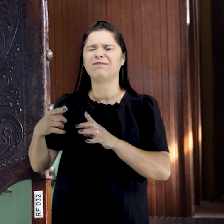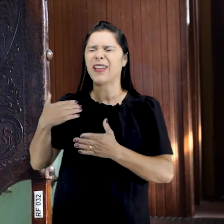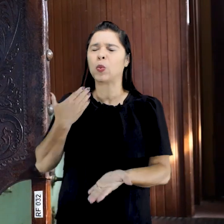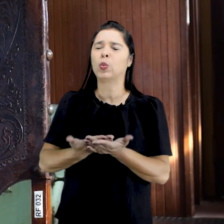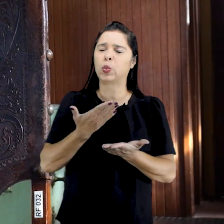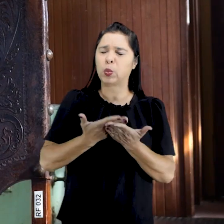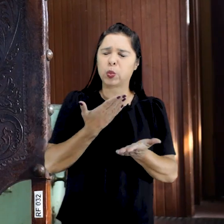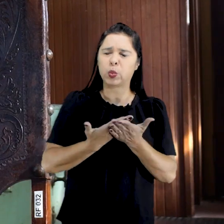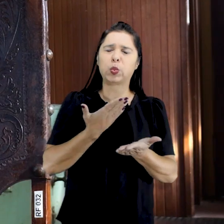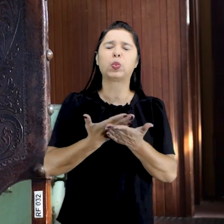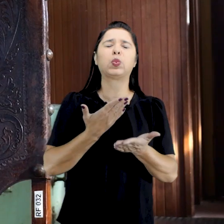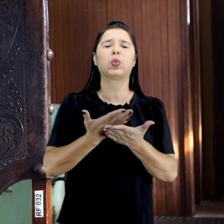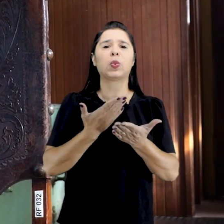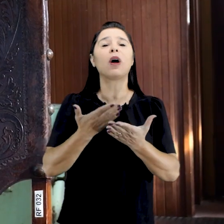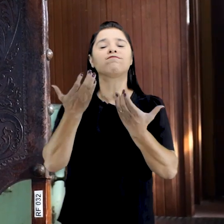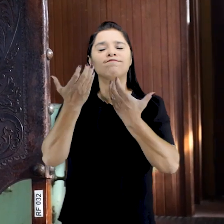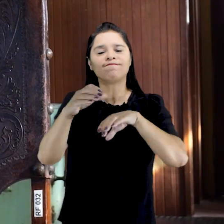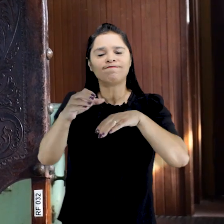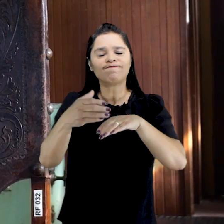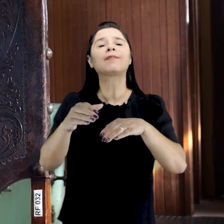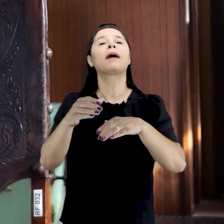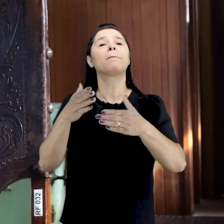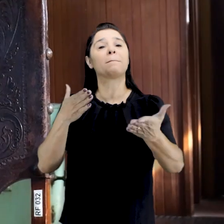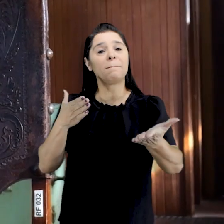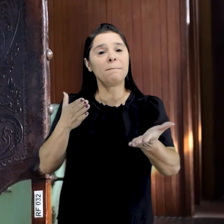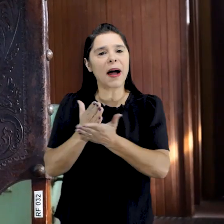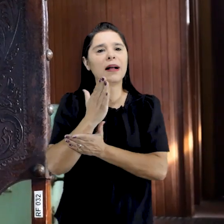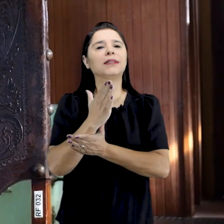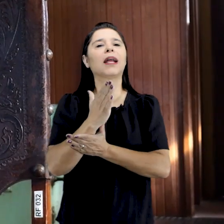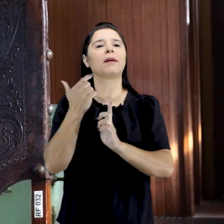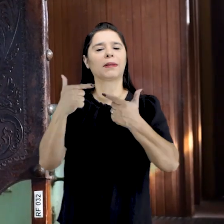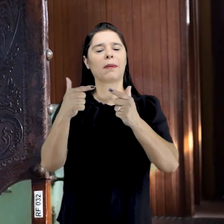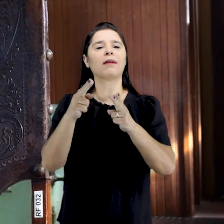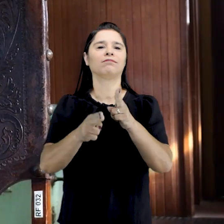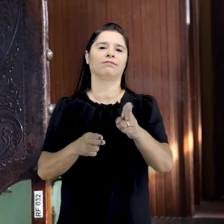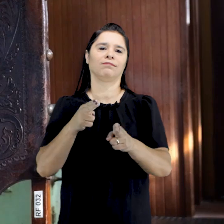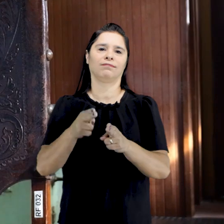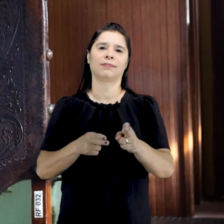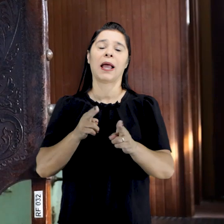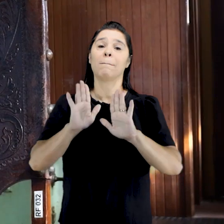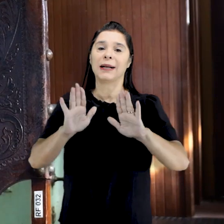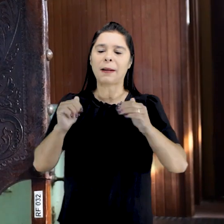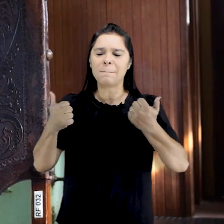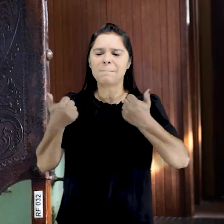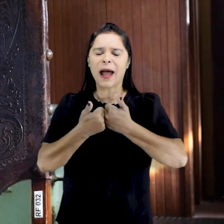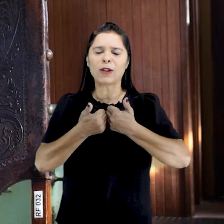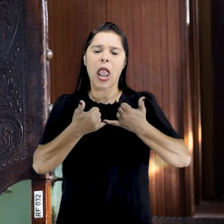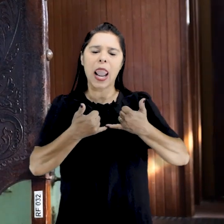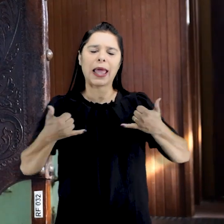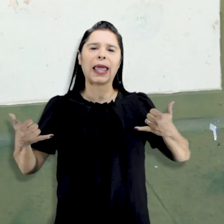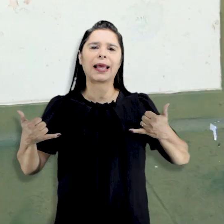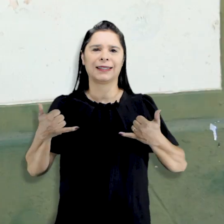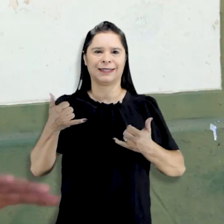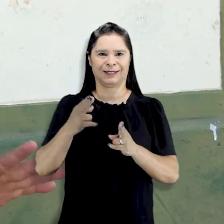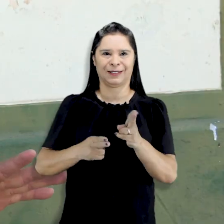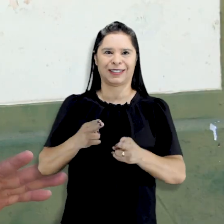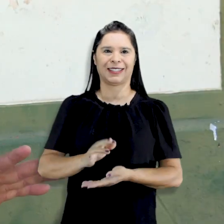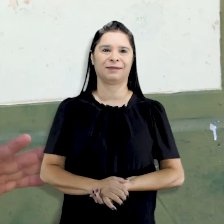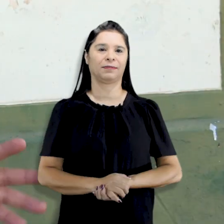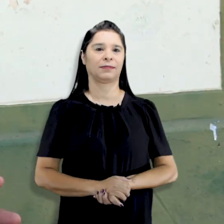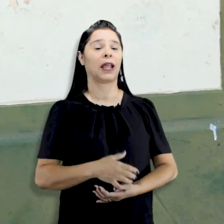estudei, né? Aí fiz o concurso para a ferrovia, passei, comecei a trabalhar, mas sempre na beirada da linha aqui, né? Primeiro